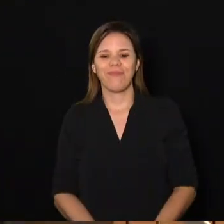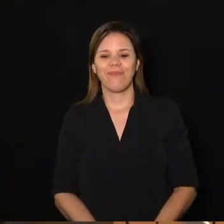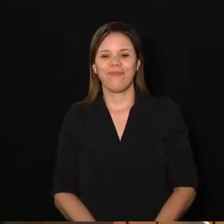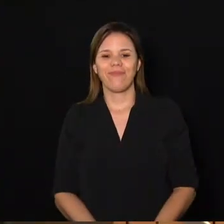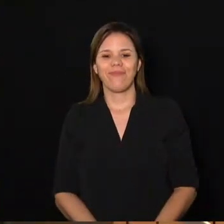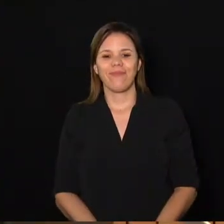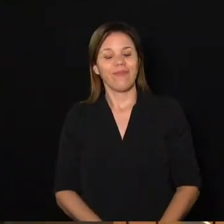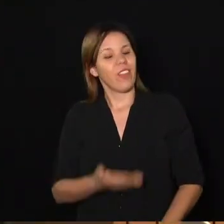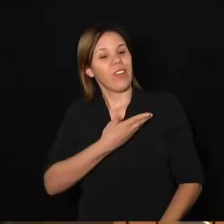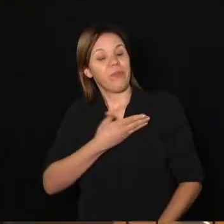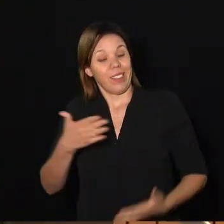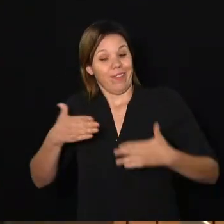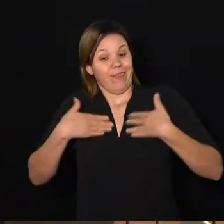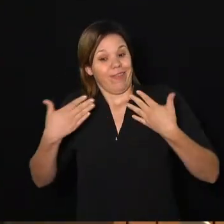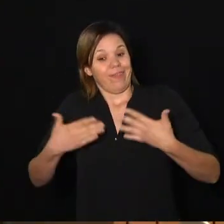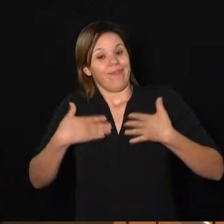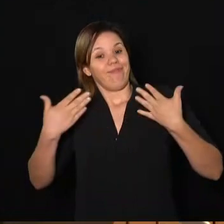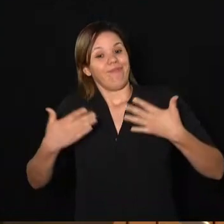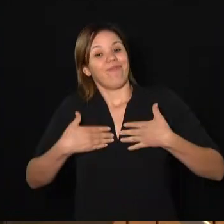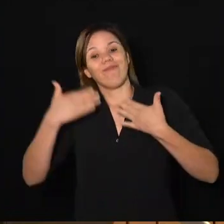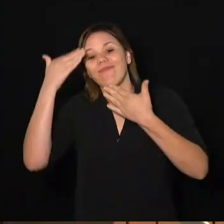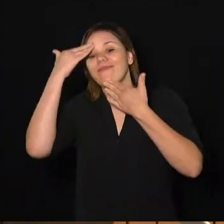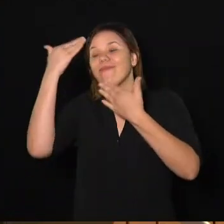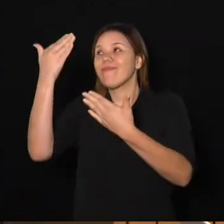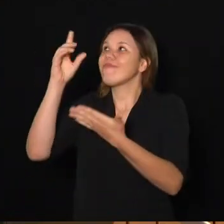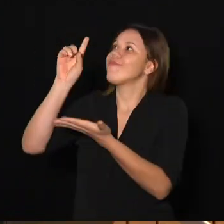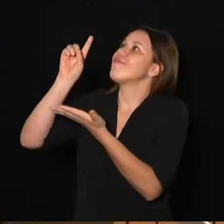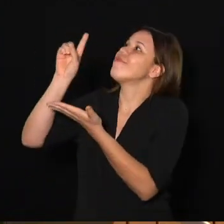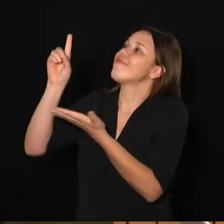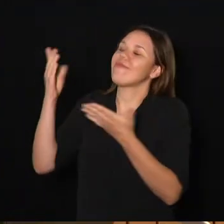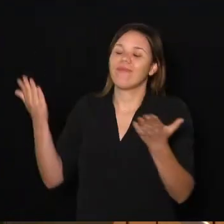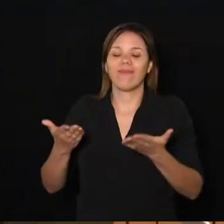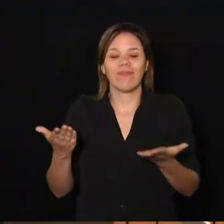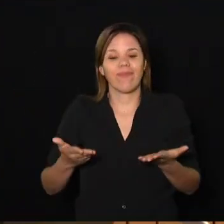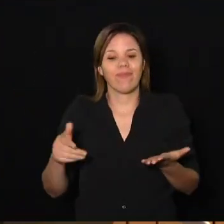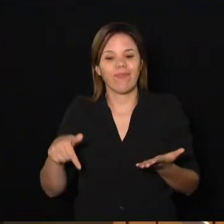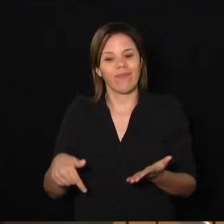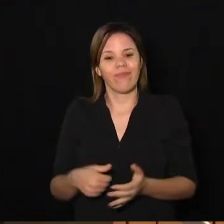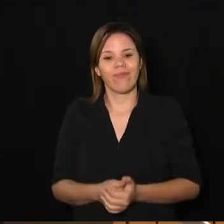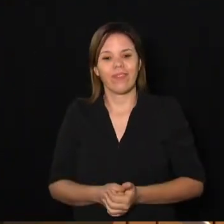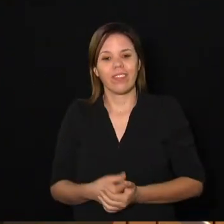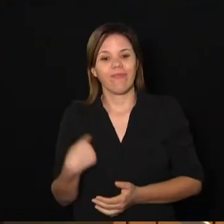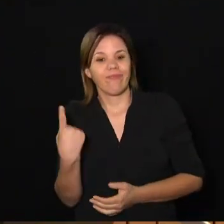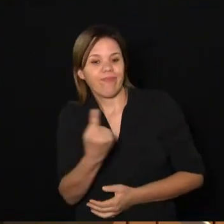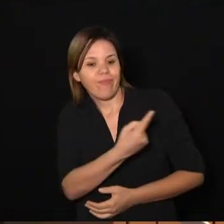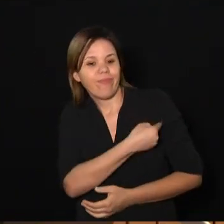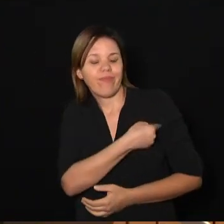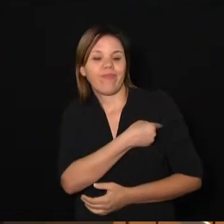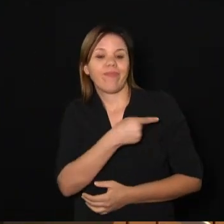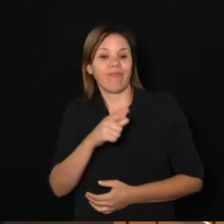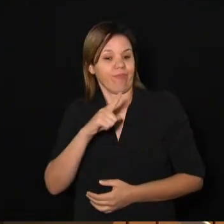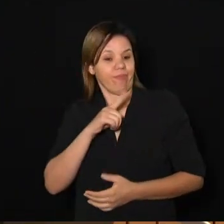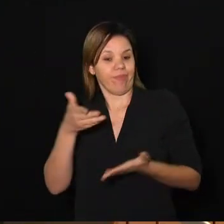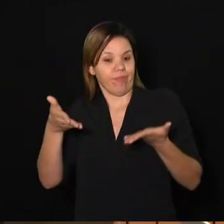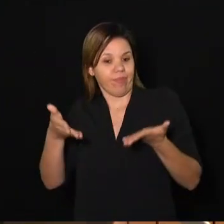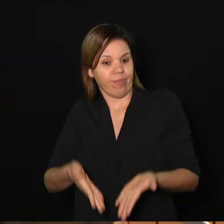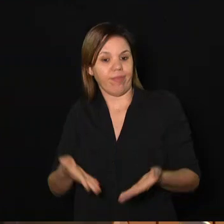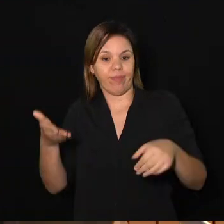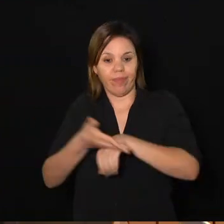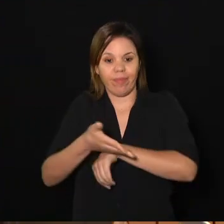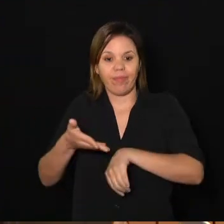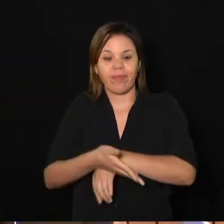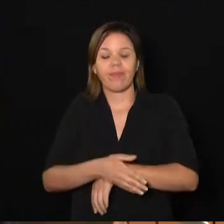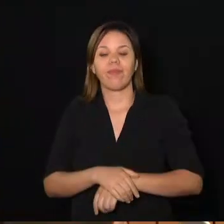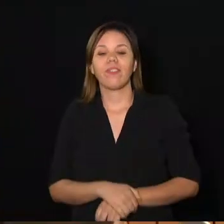meus amigos é com muita alegria e agradecendo a Deus por esse momento que nós que eu tenho aqui essa participação